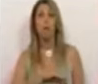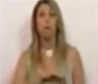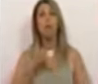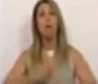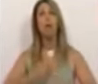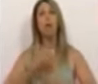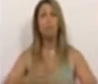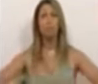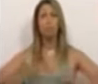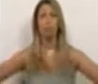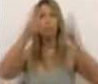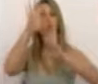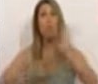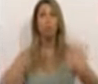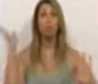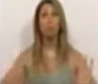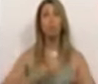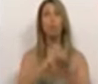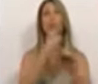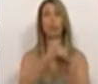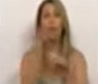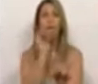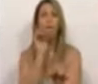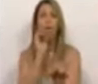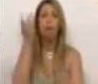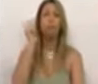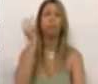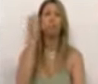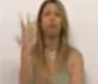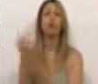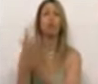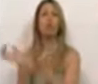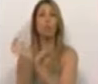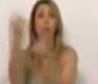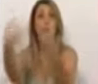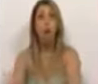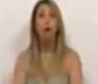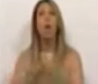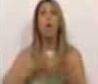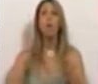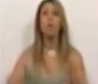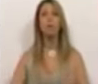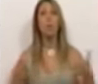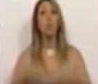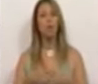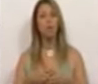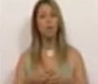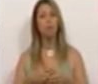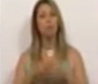das carreiras, na precariedade, na valorização das longas carreiras contributivas, na contratação coletiva. É